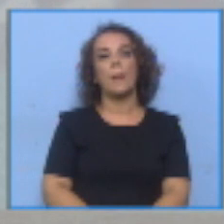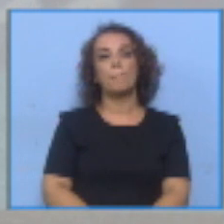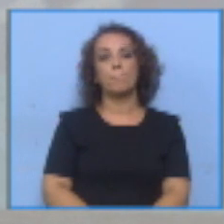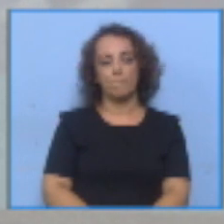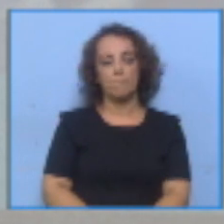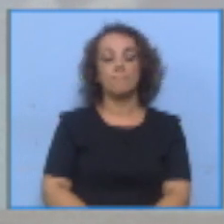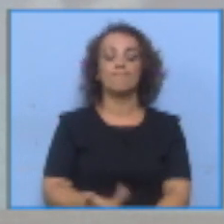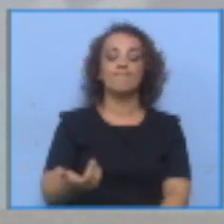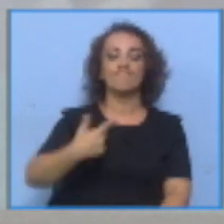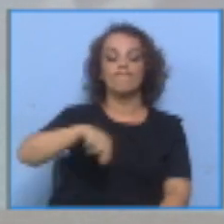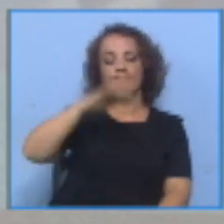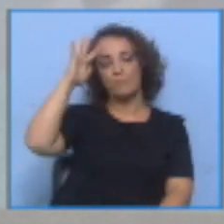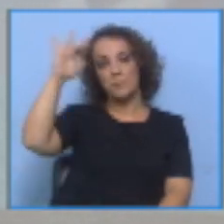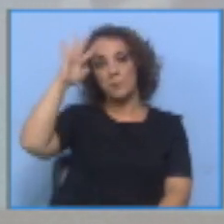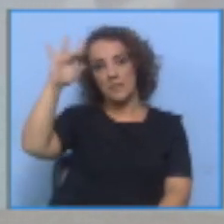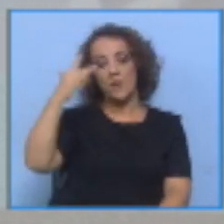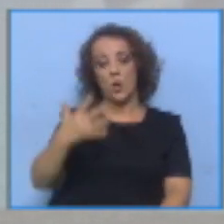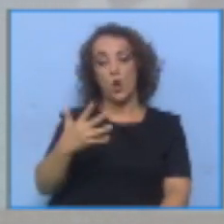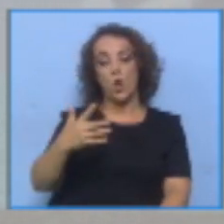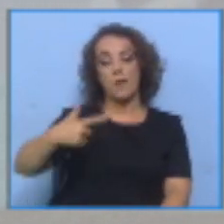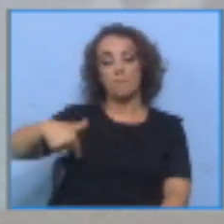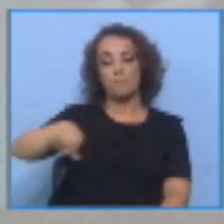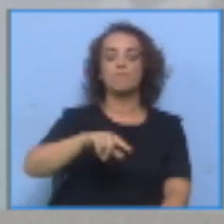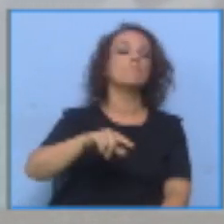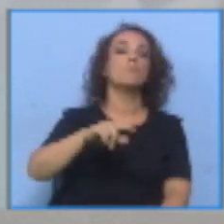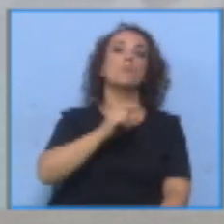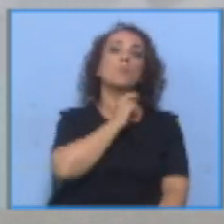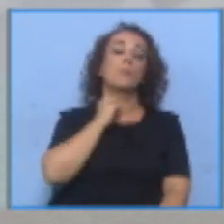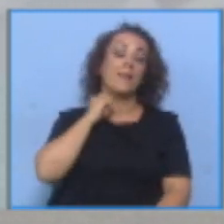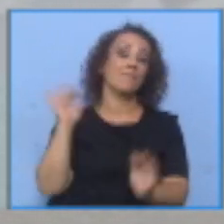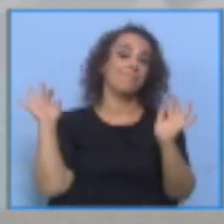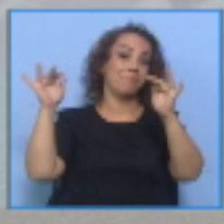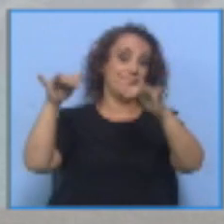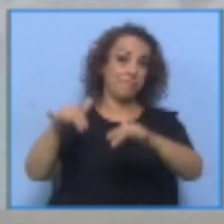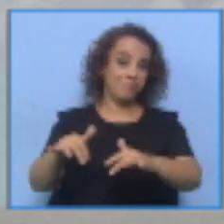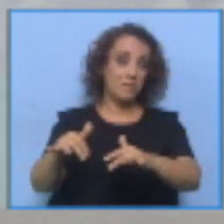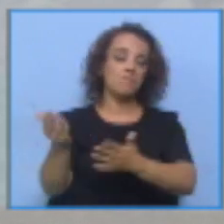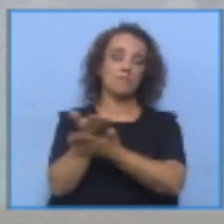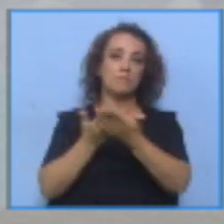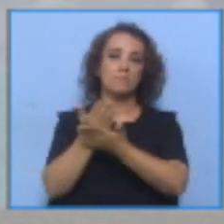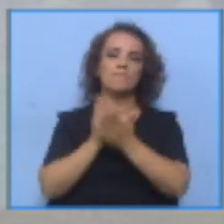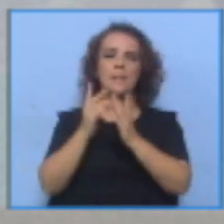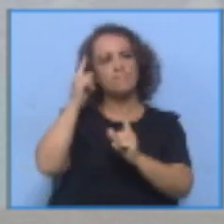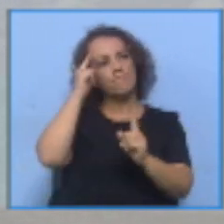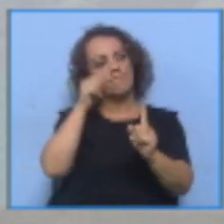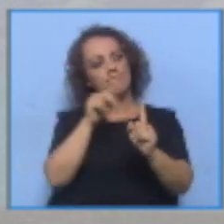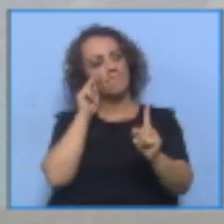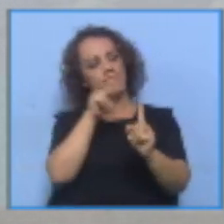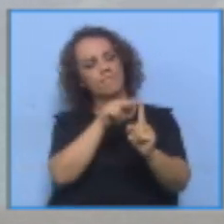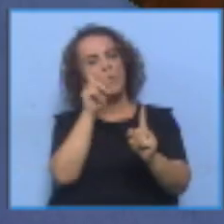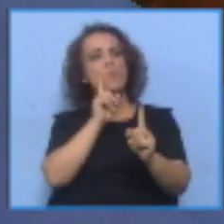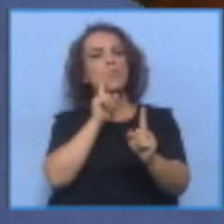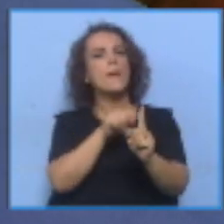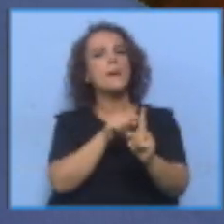das perspectivas que agora os padres sinodais irão analisar tem a ver exatamente com os ministérios da mulher. Não? A